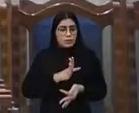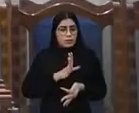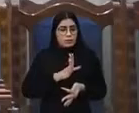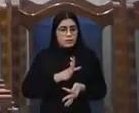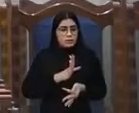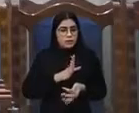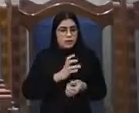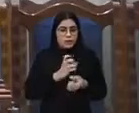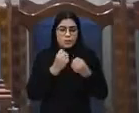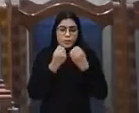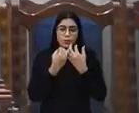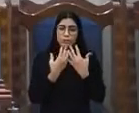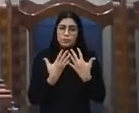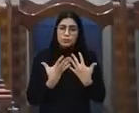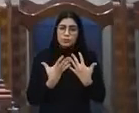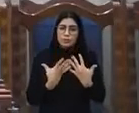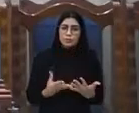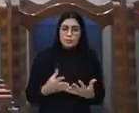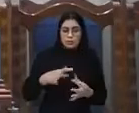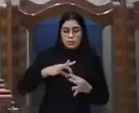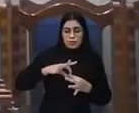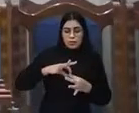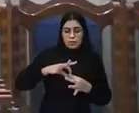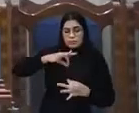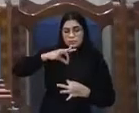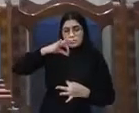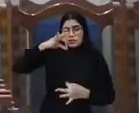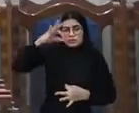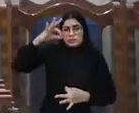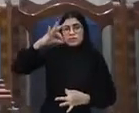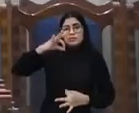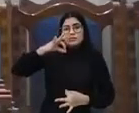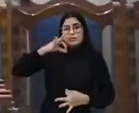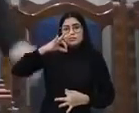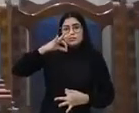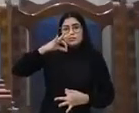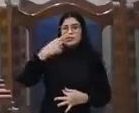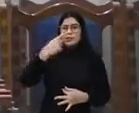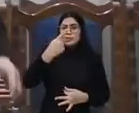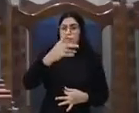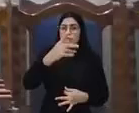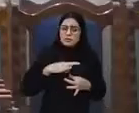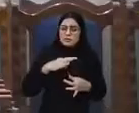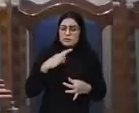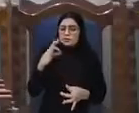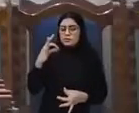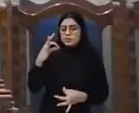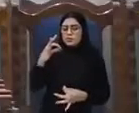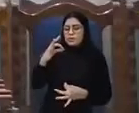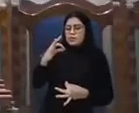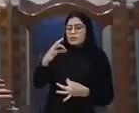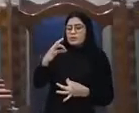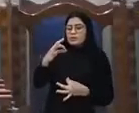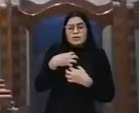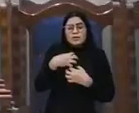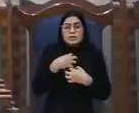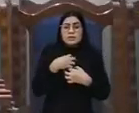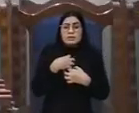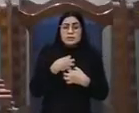coração, se você é uma pessoa de espírito contrito, isto é, se o seu espírito está quebrantado, olha